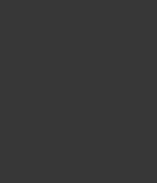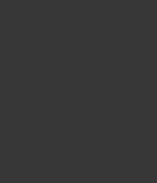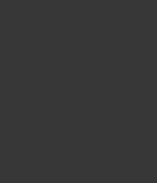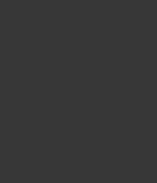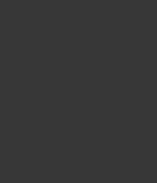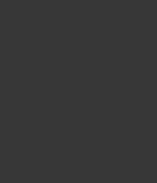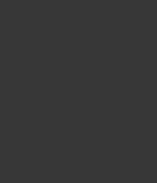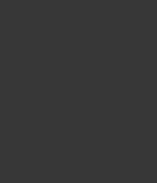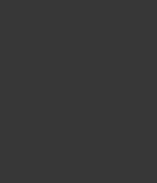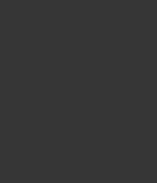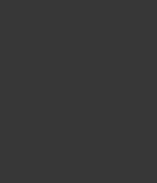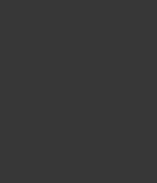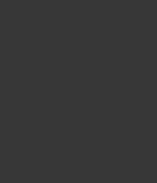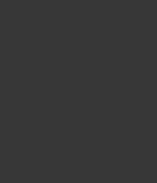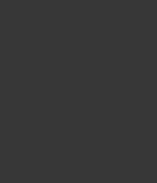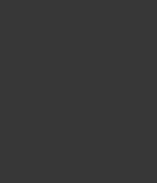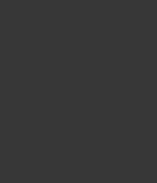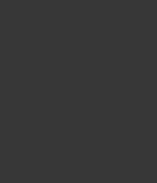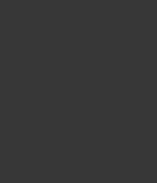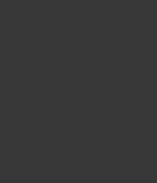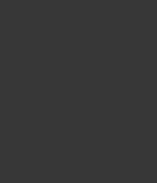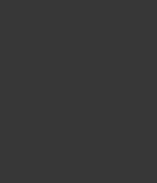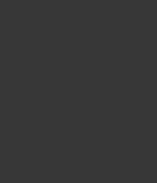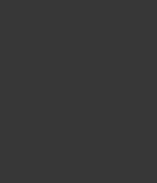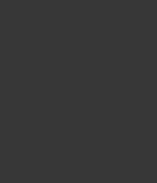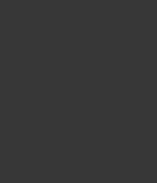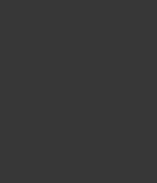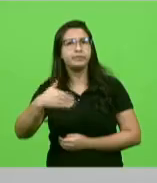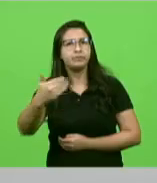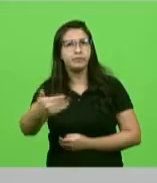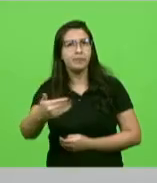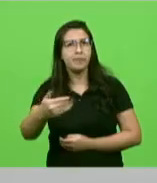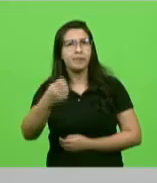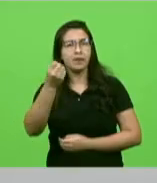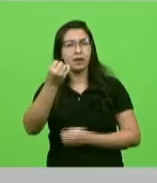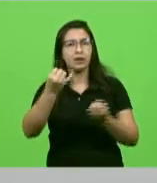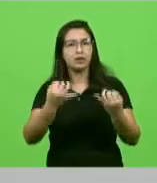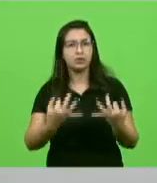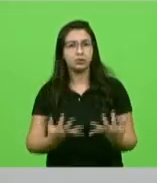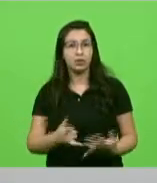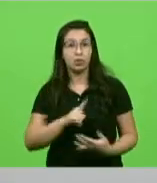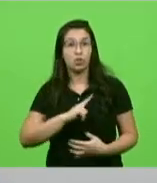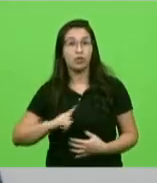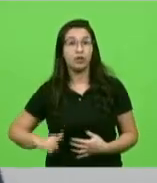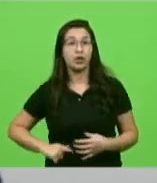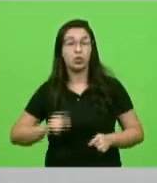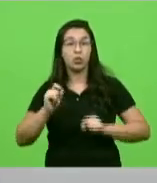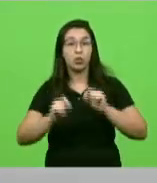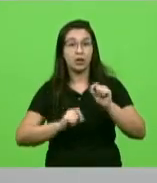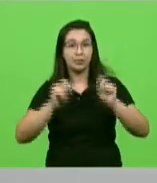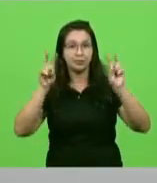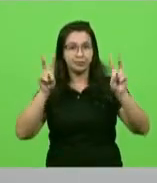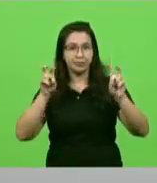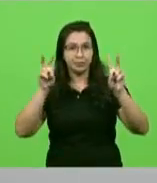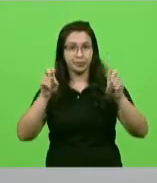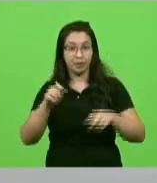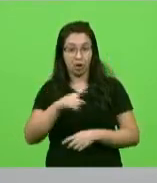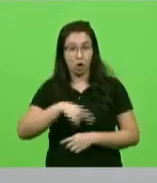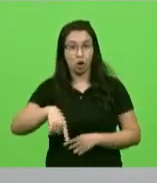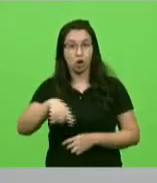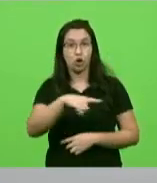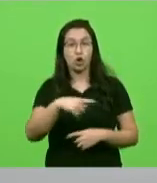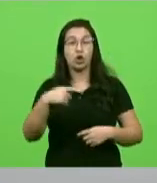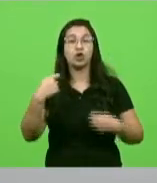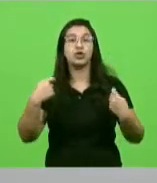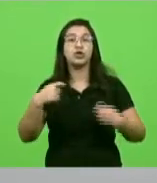ouvindo. Seguindo sua fala, expressa o senhor governador que, abro aspas, nós temos o